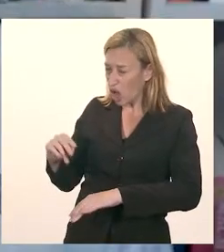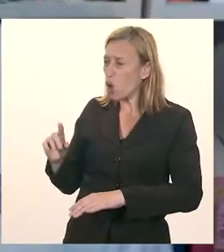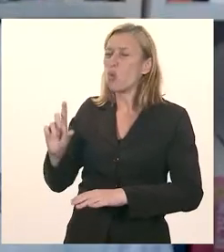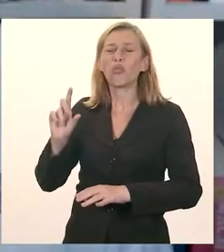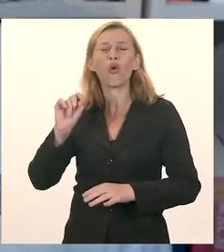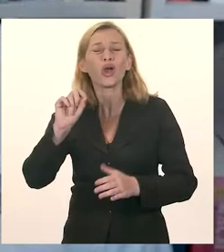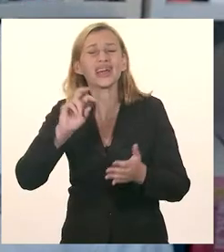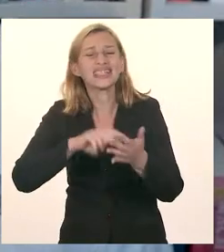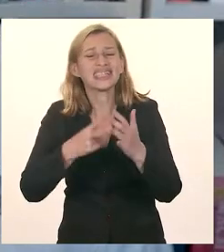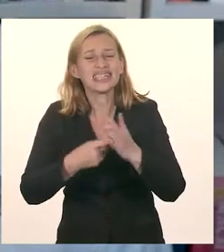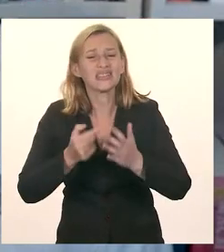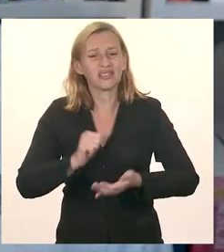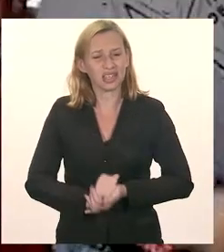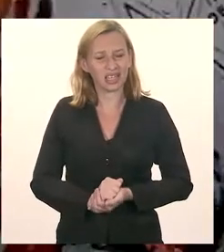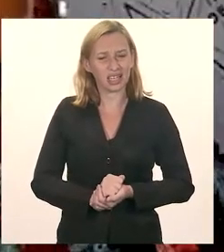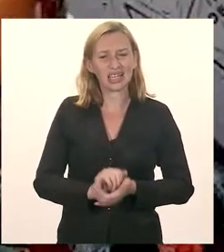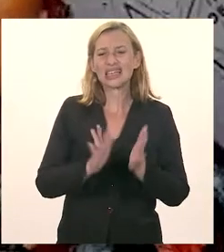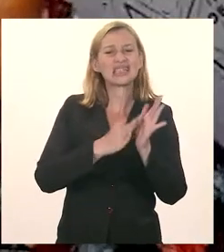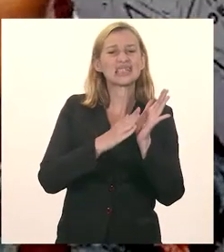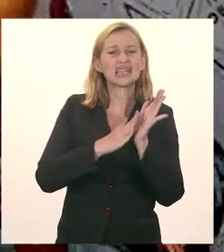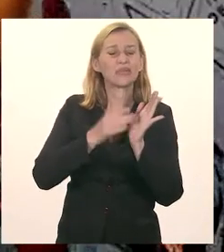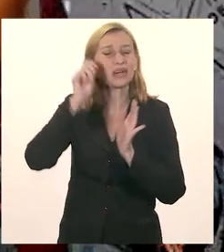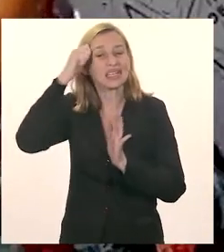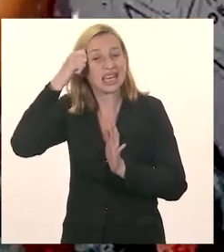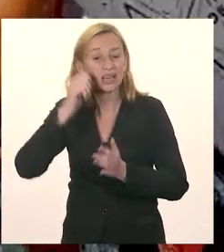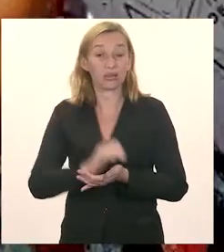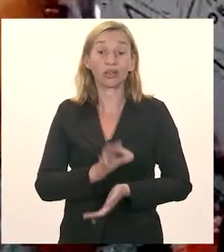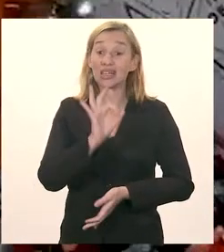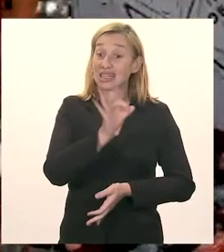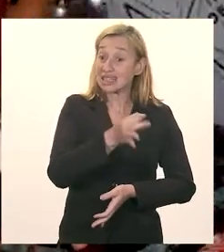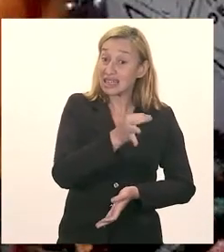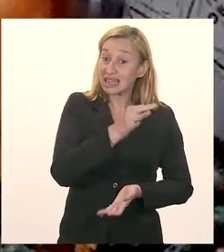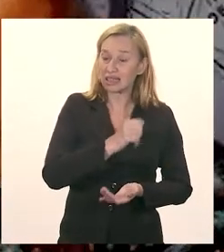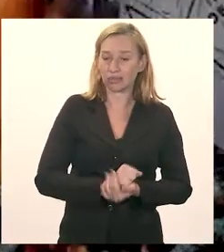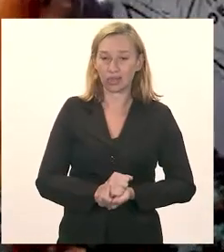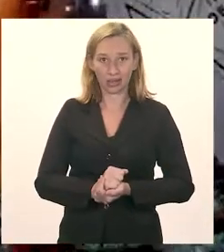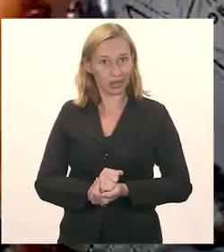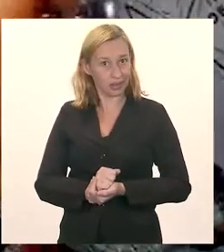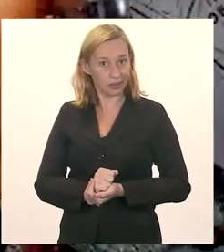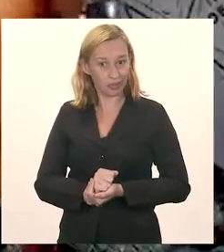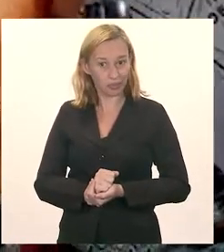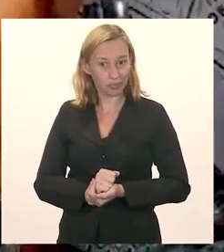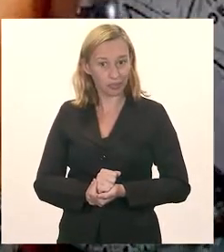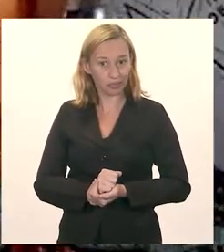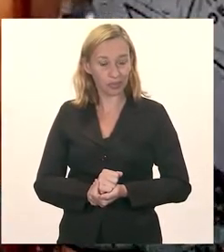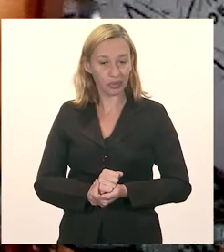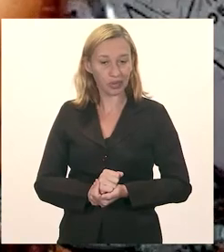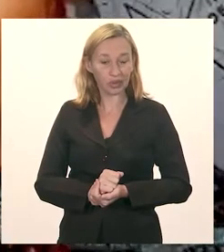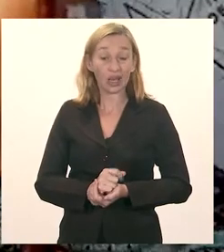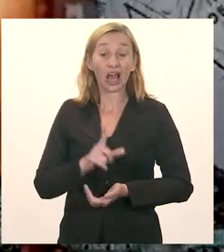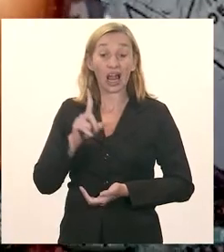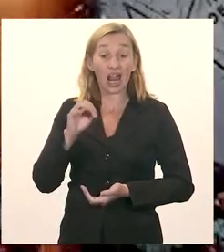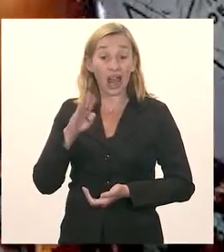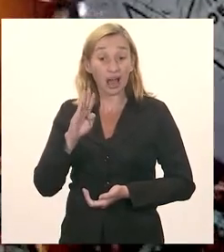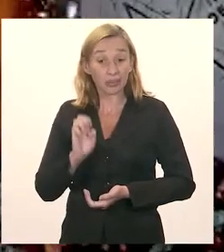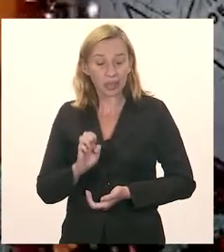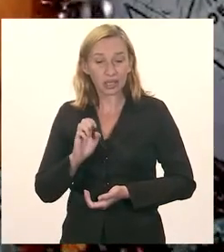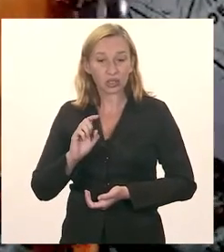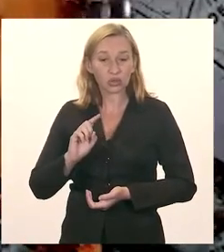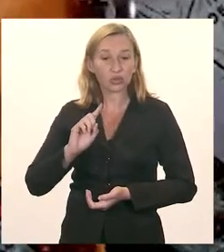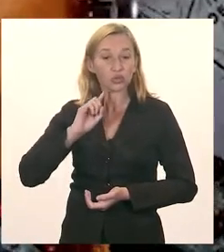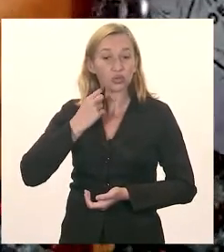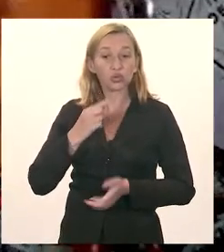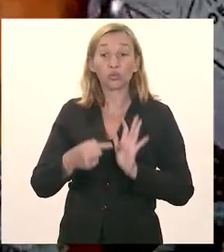isso significa? Não é samba negro? Porque justamente o Lamba e Sujo,